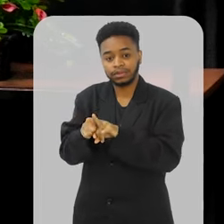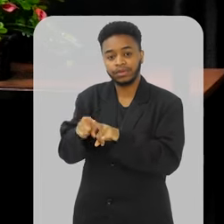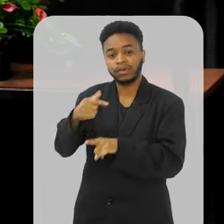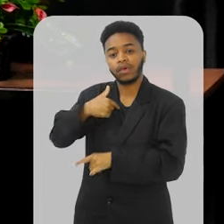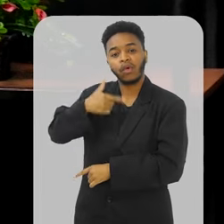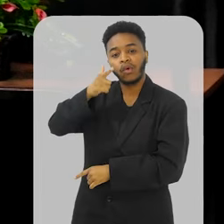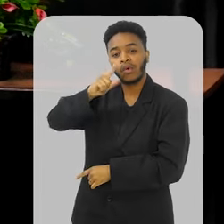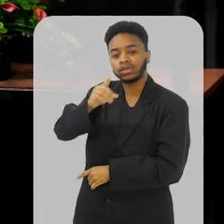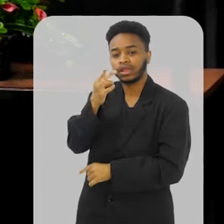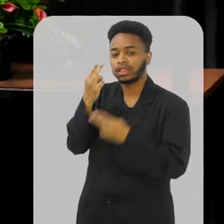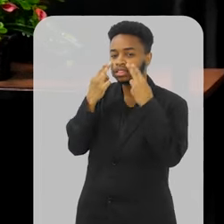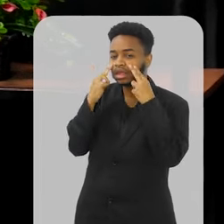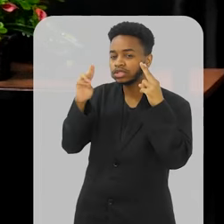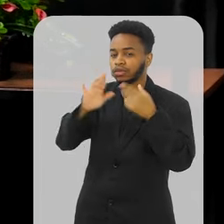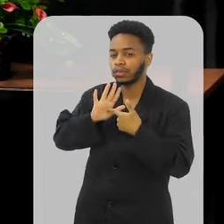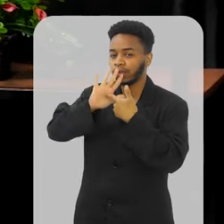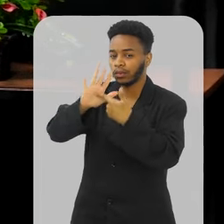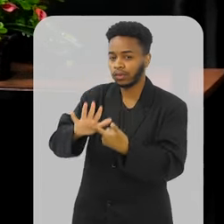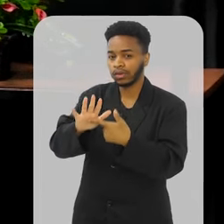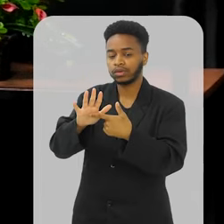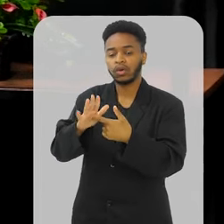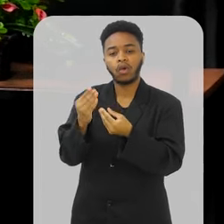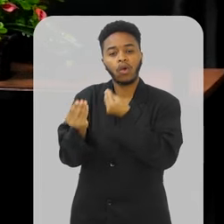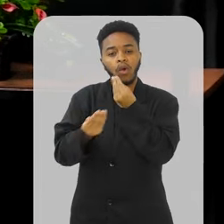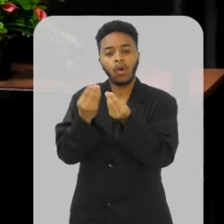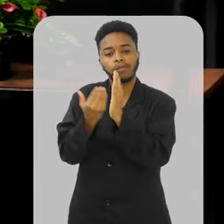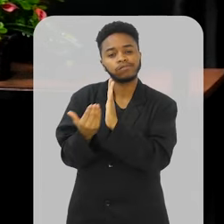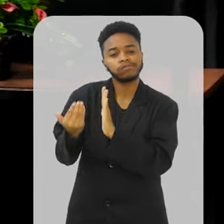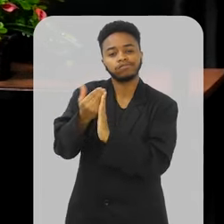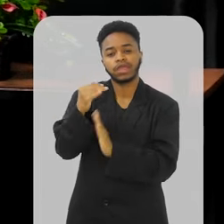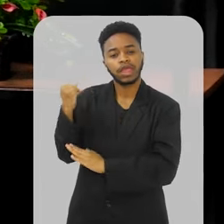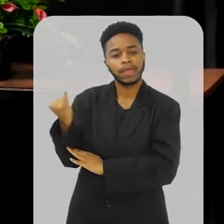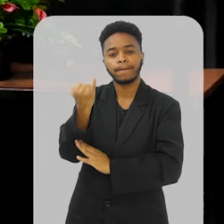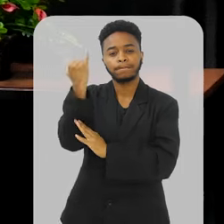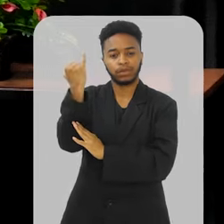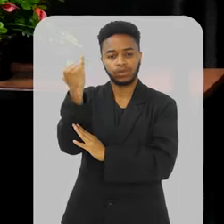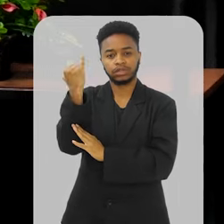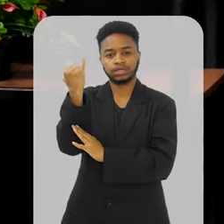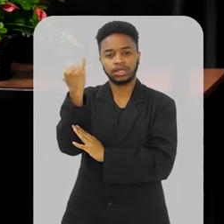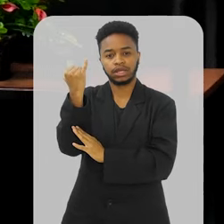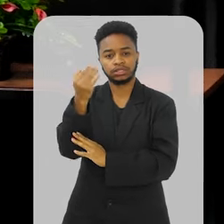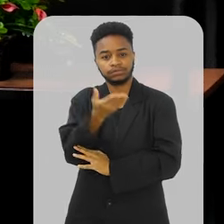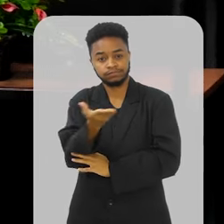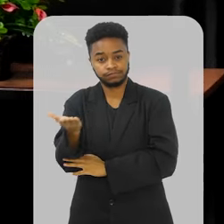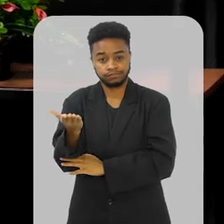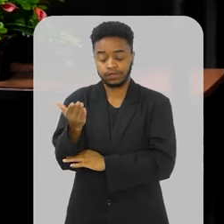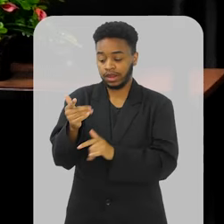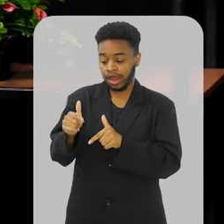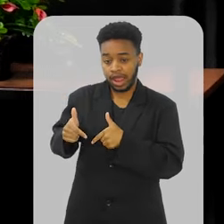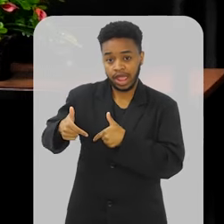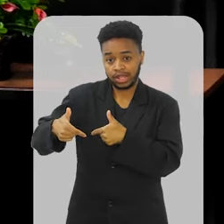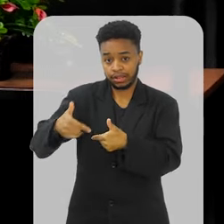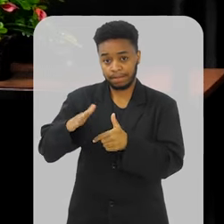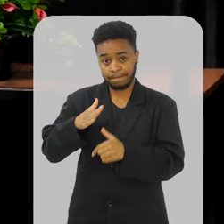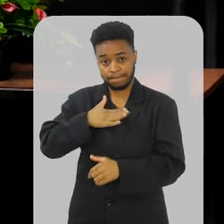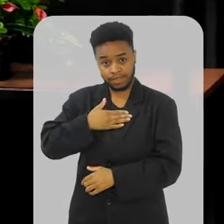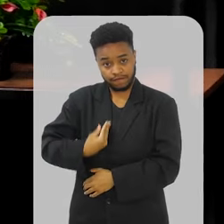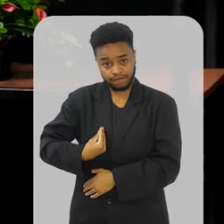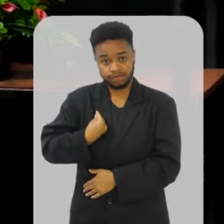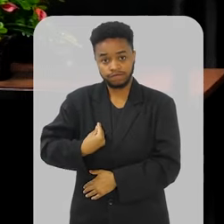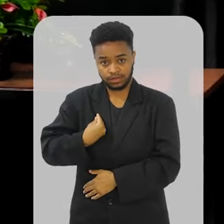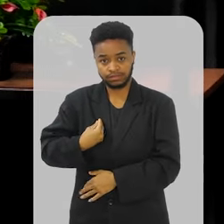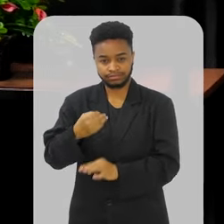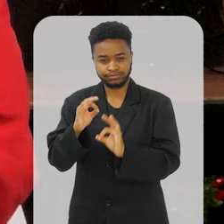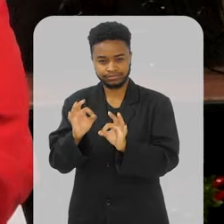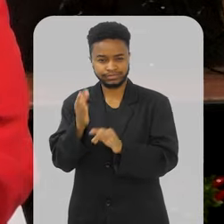Eu também poder dar um testemunho da grandeza e da importância que você exerce na minha